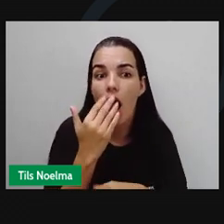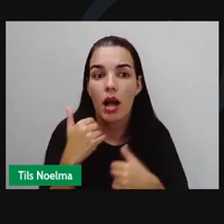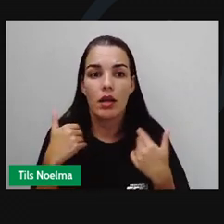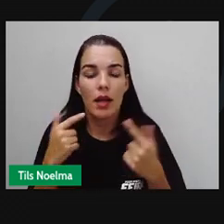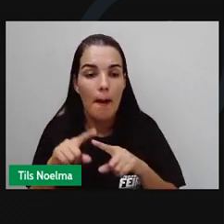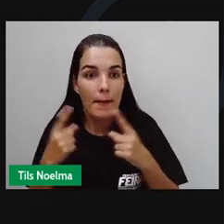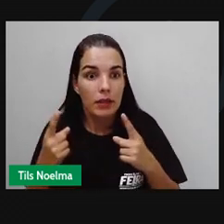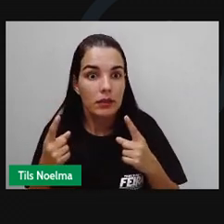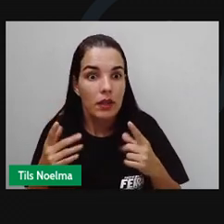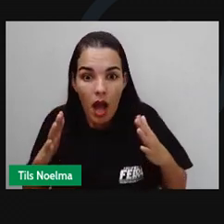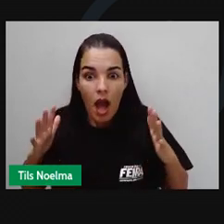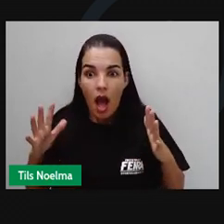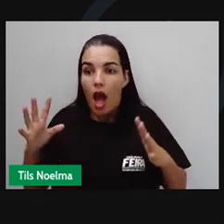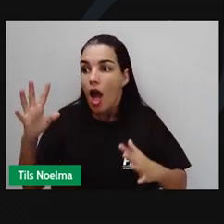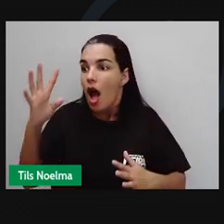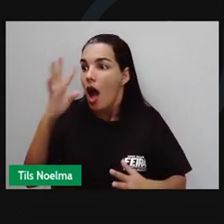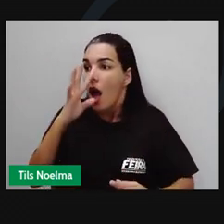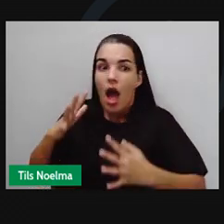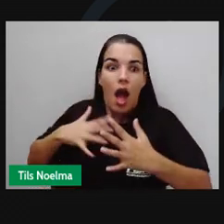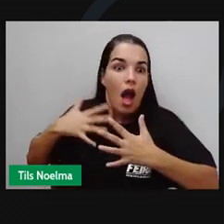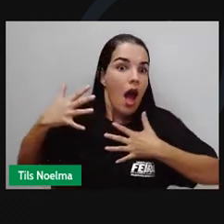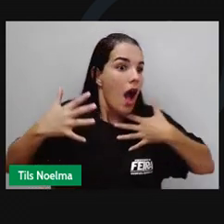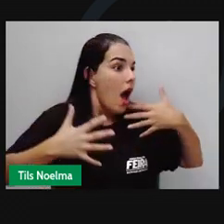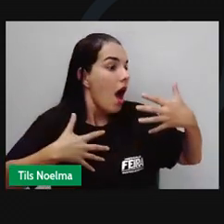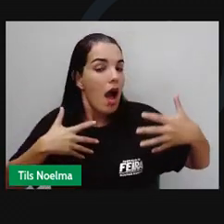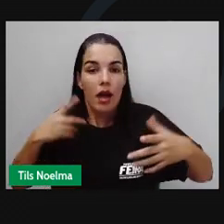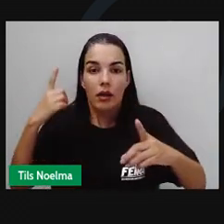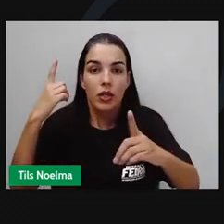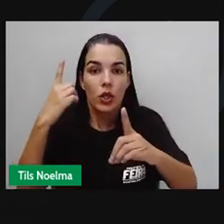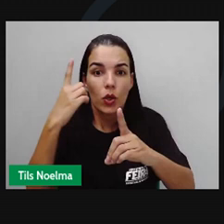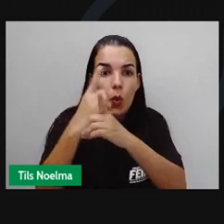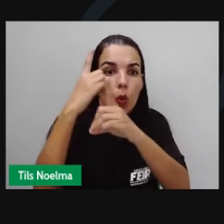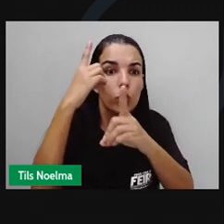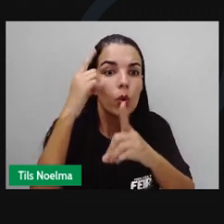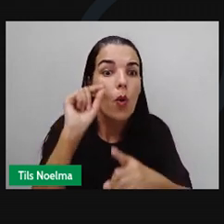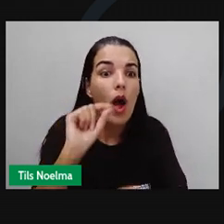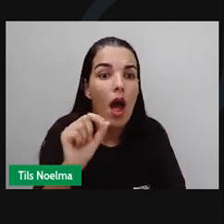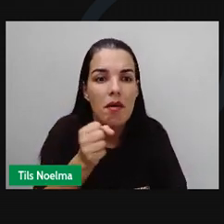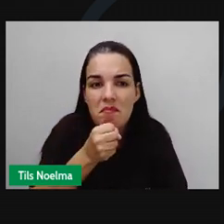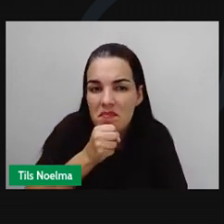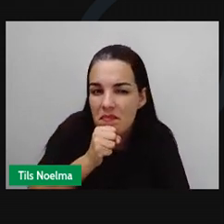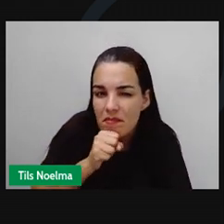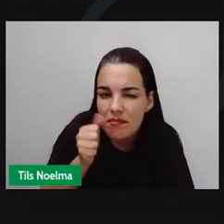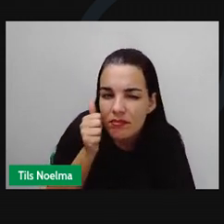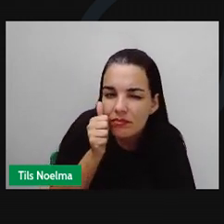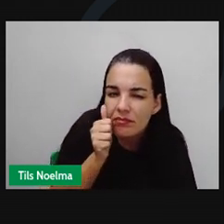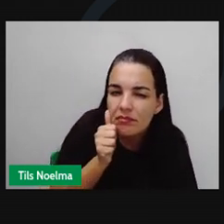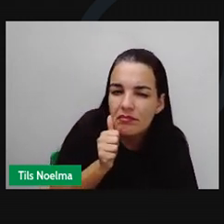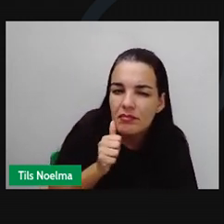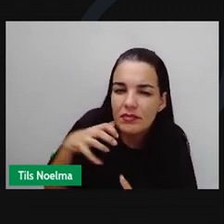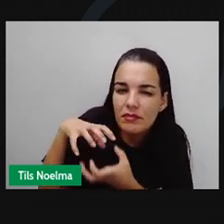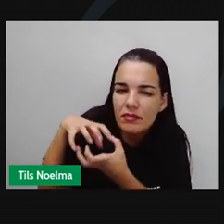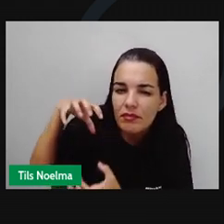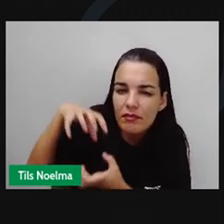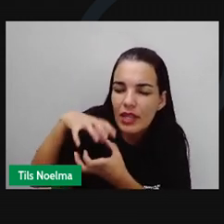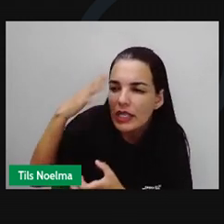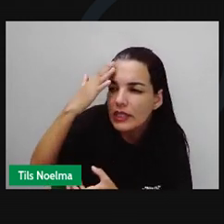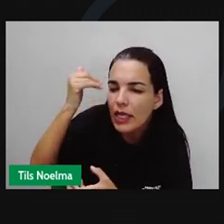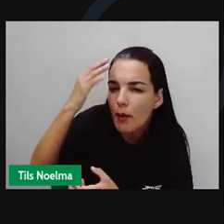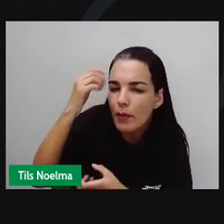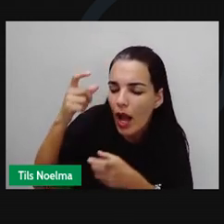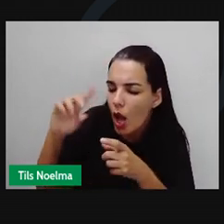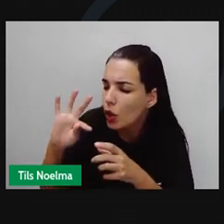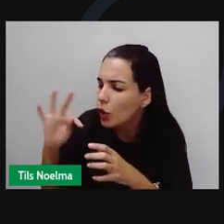inesperada, no meio da floresta, ela encontrou uma velha. Essa velha disse que sabia de todos